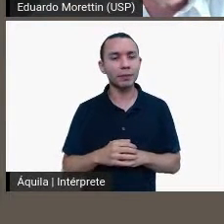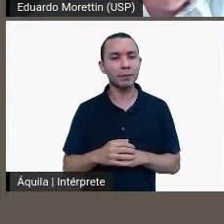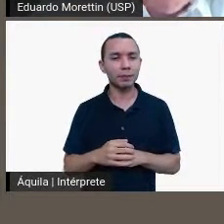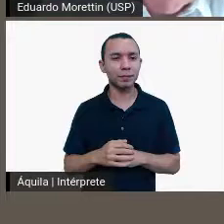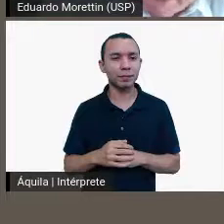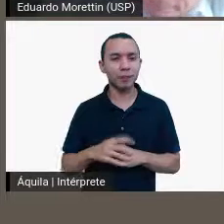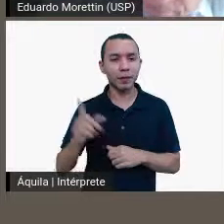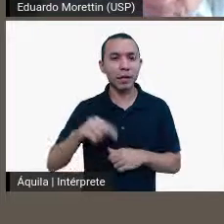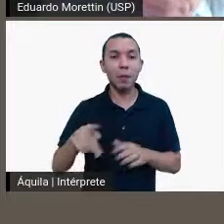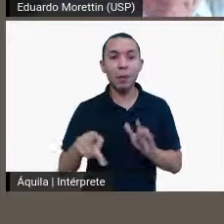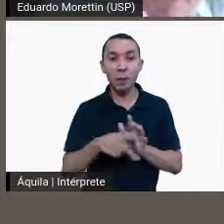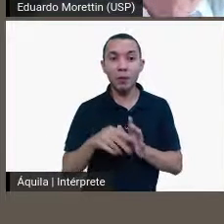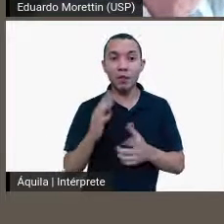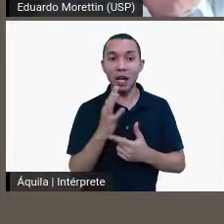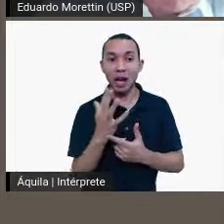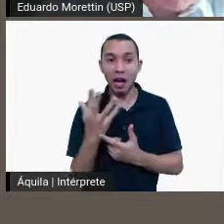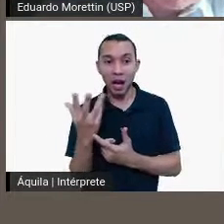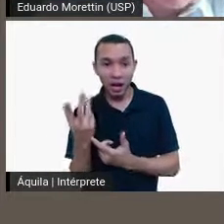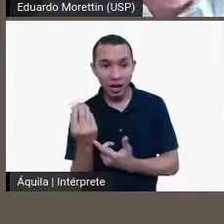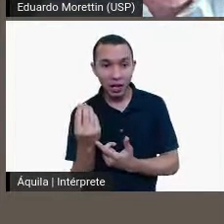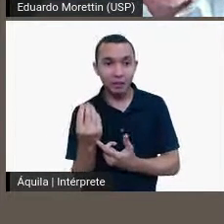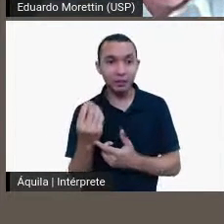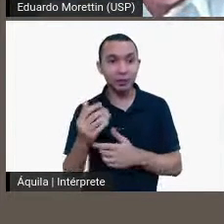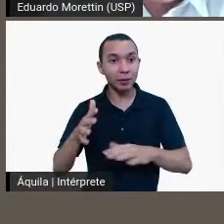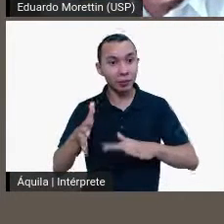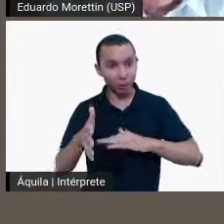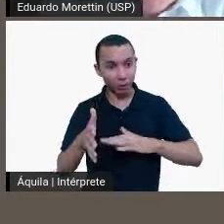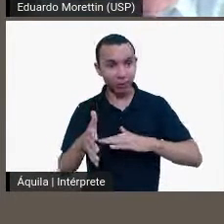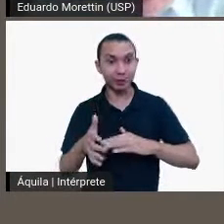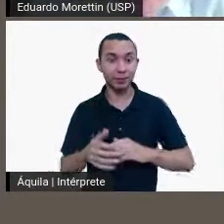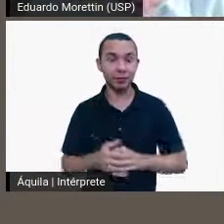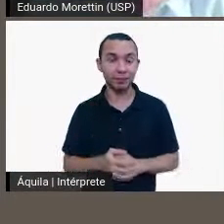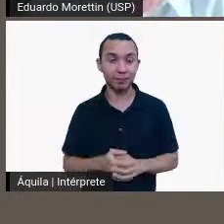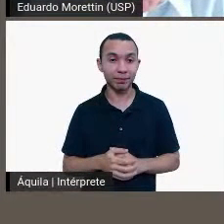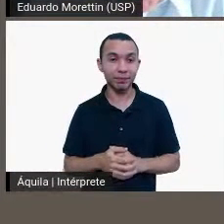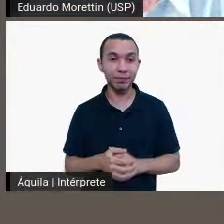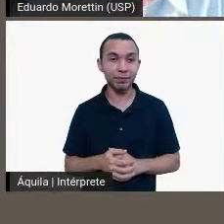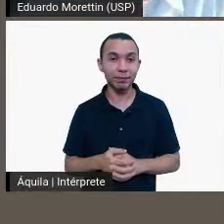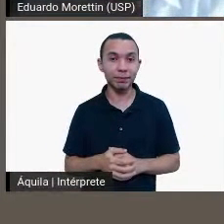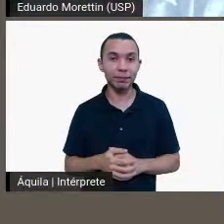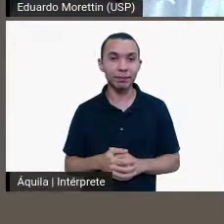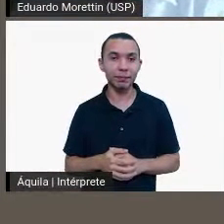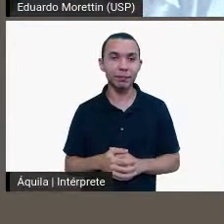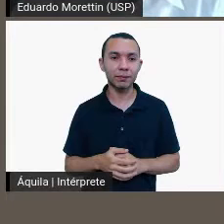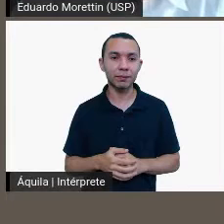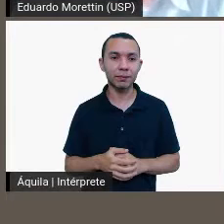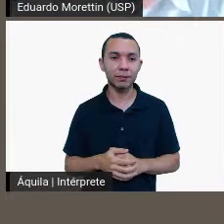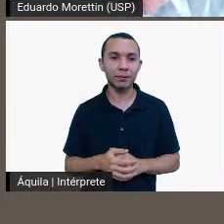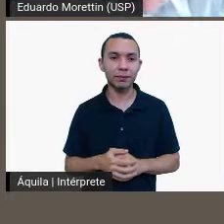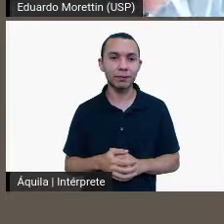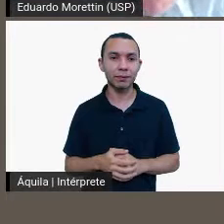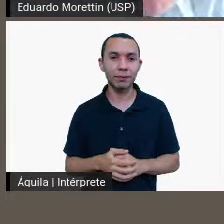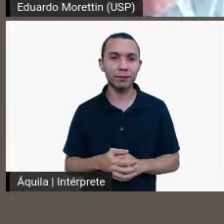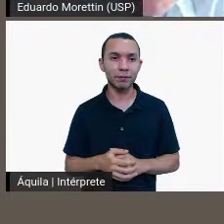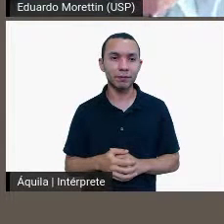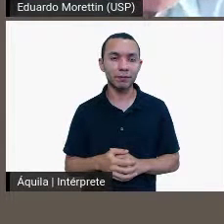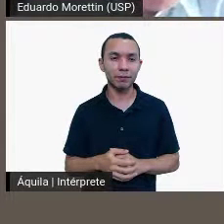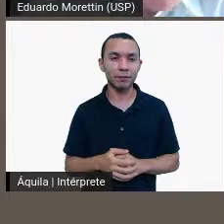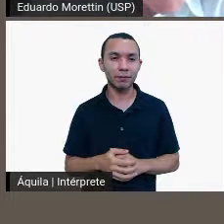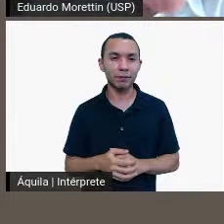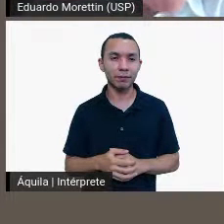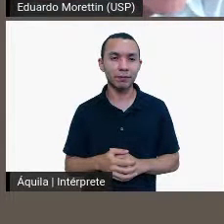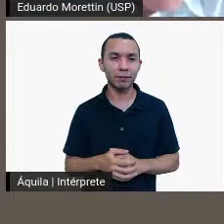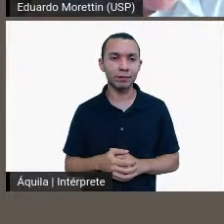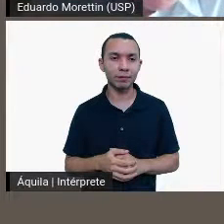arte moderna. Eu volto ainda aqui. Em linhas gerais, há uma série